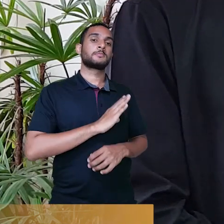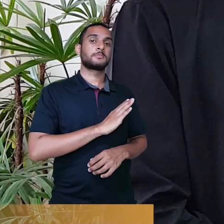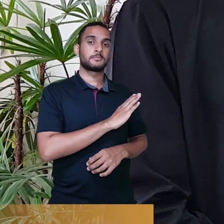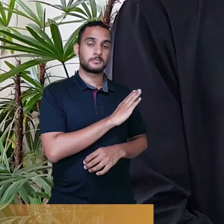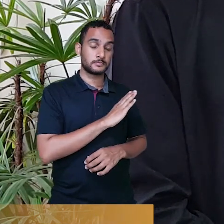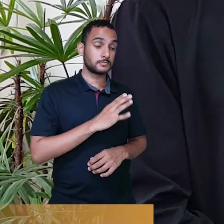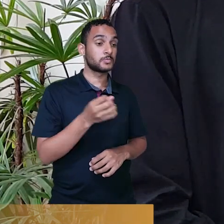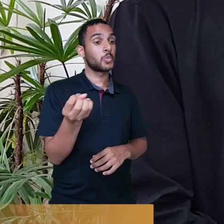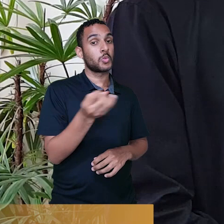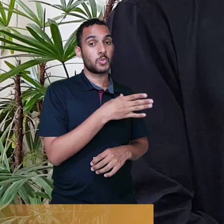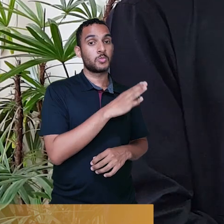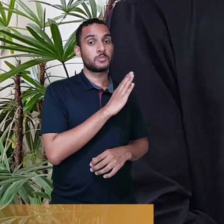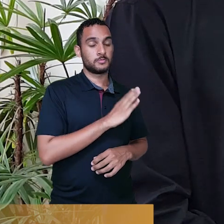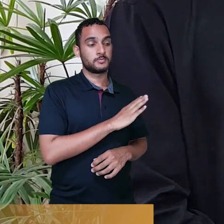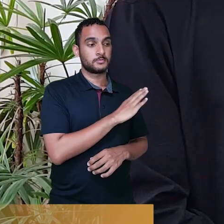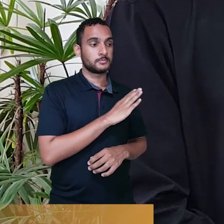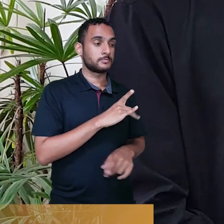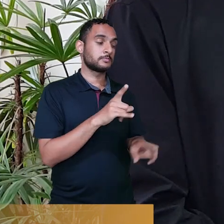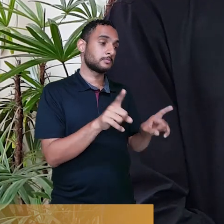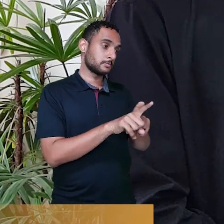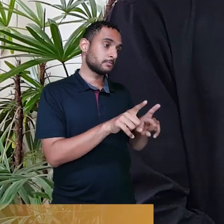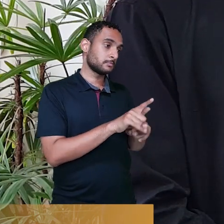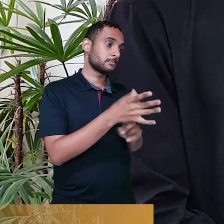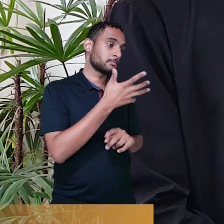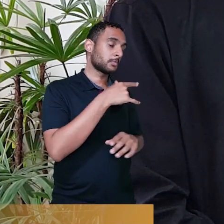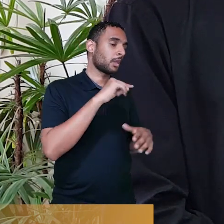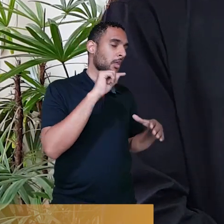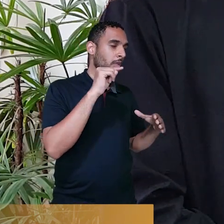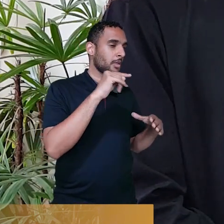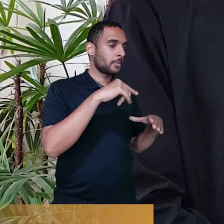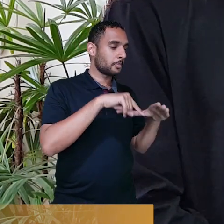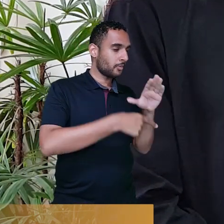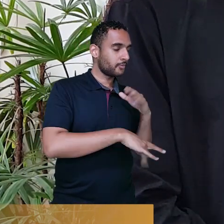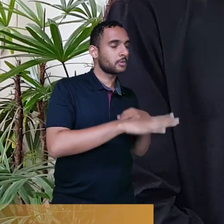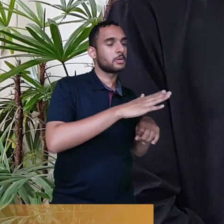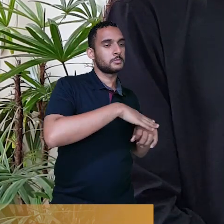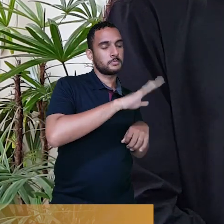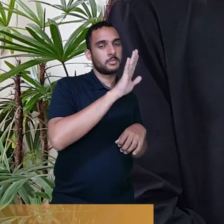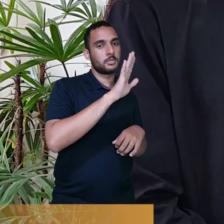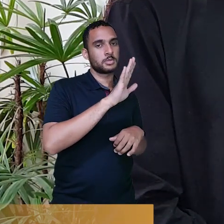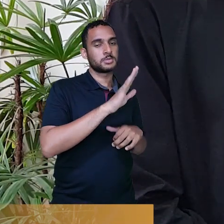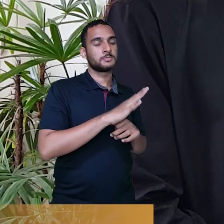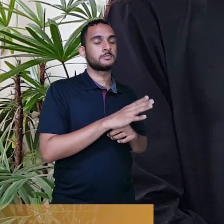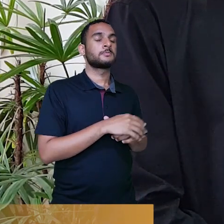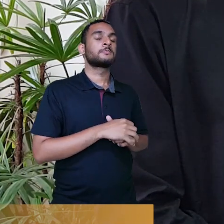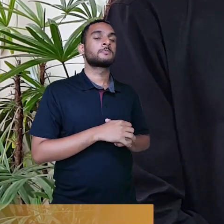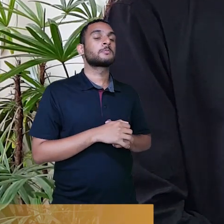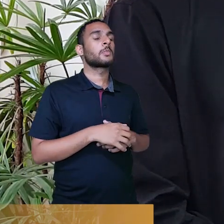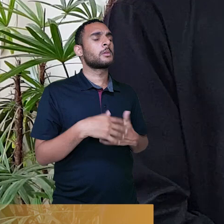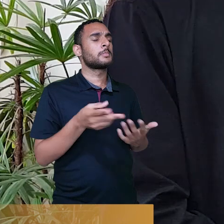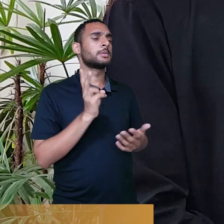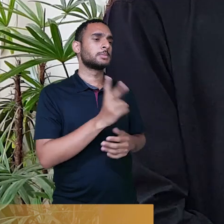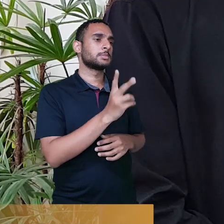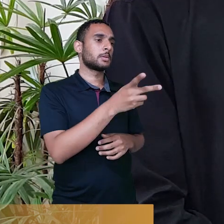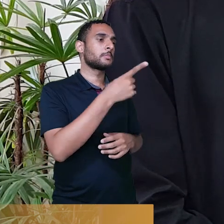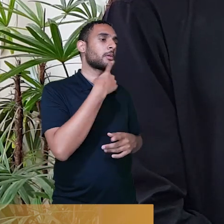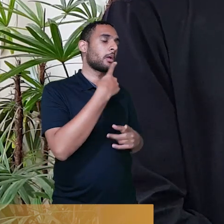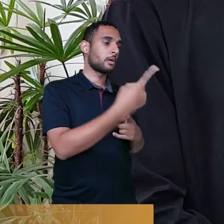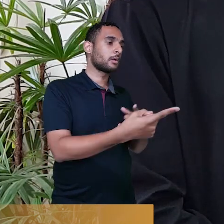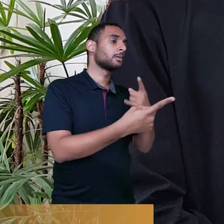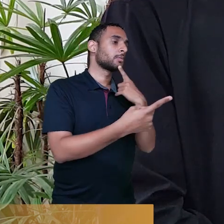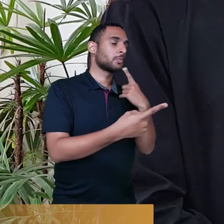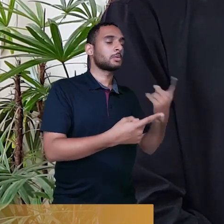semana para os catequistas os novos catequistas e também aqueles que querem aprofundar mais a sua técnica mas